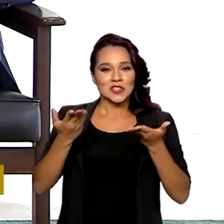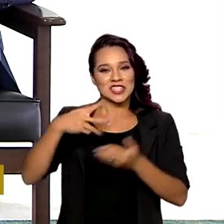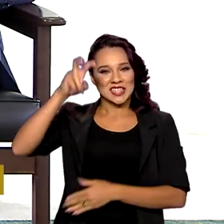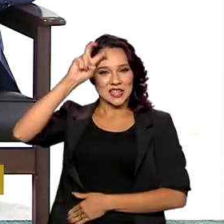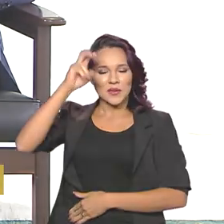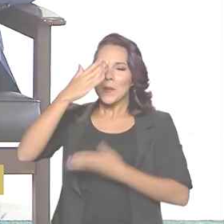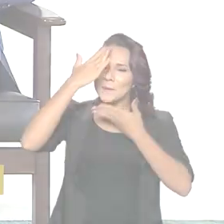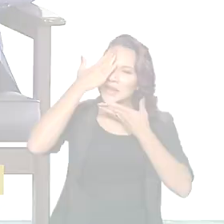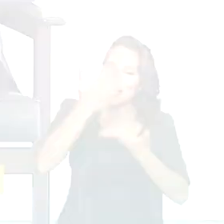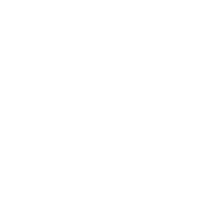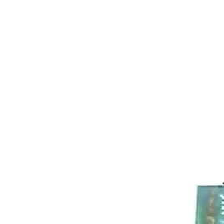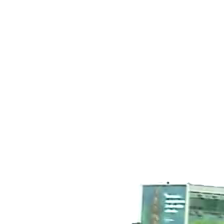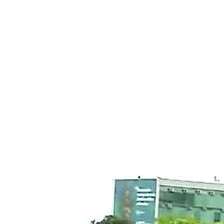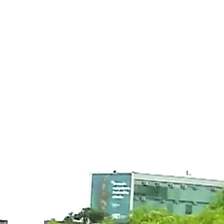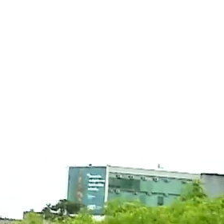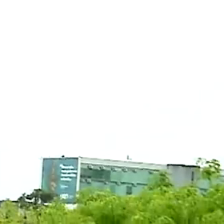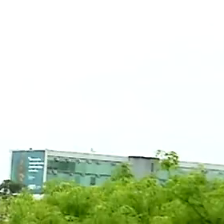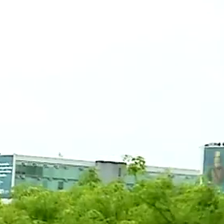obrigada pela sua companhia.